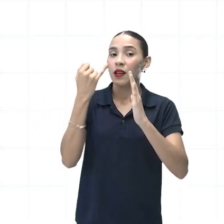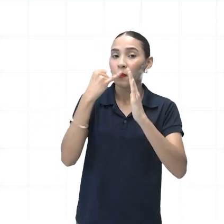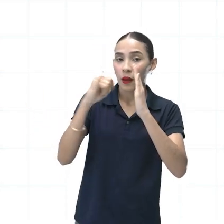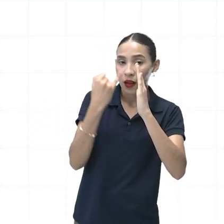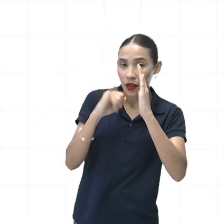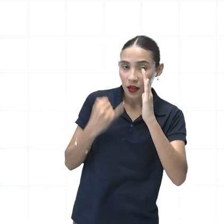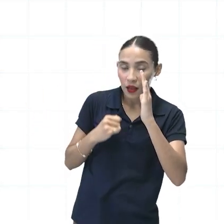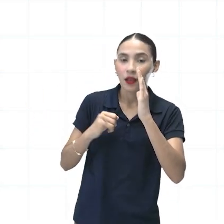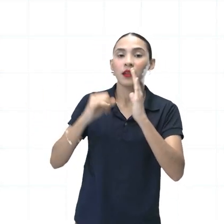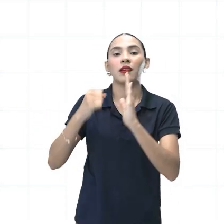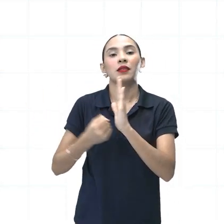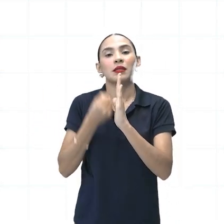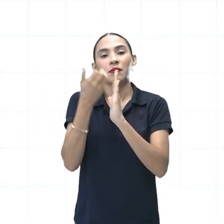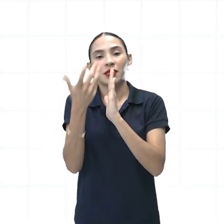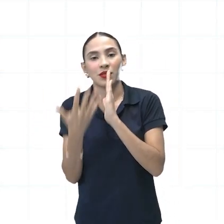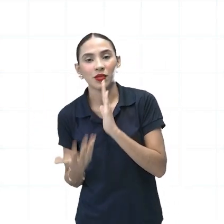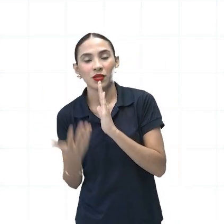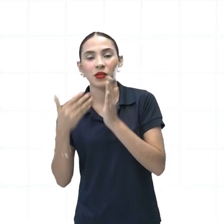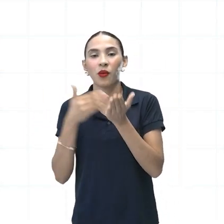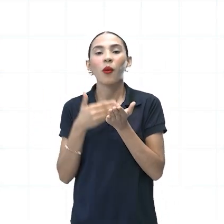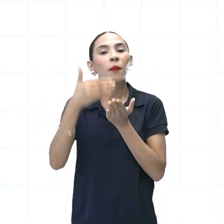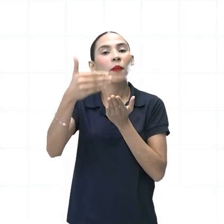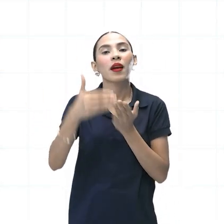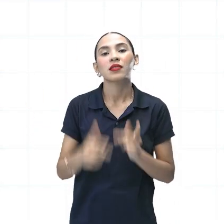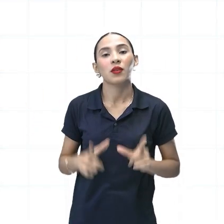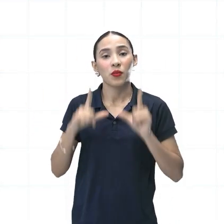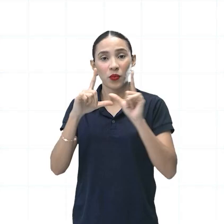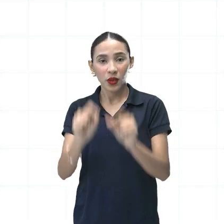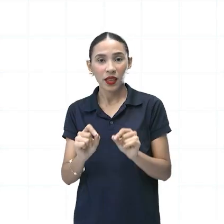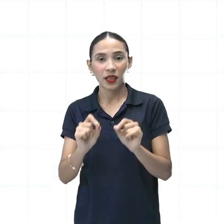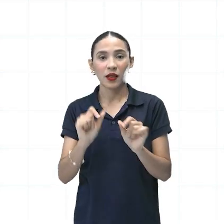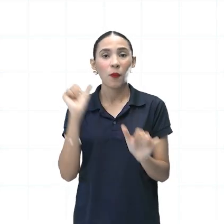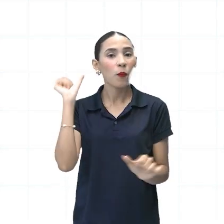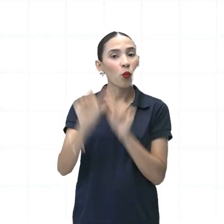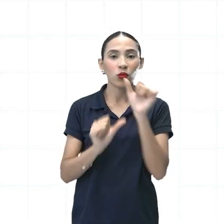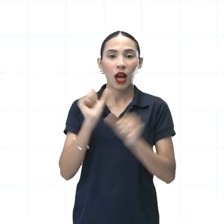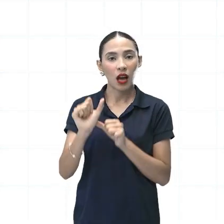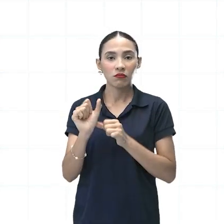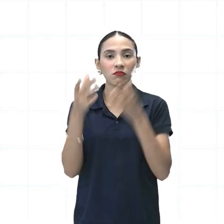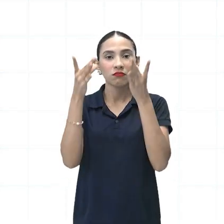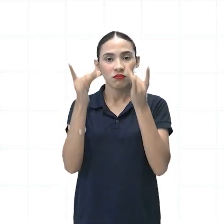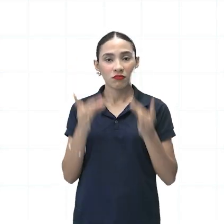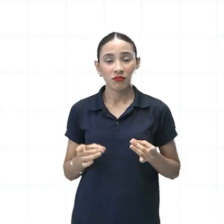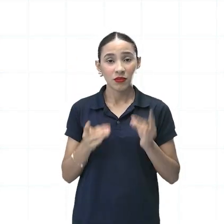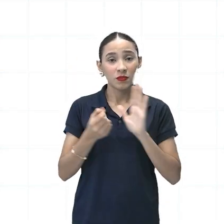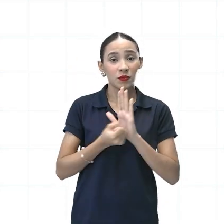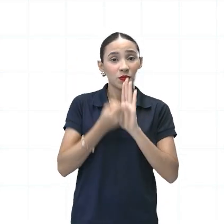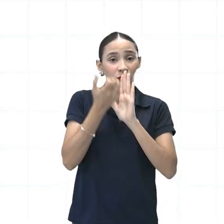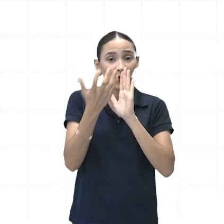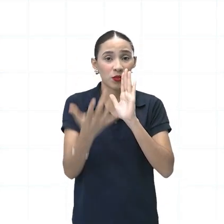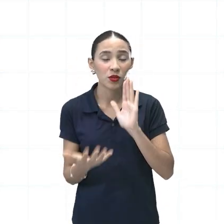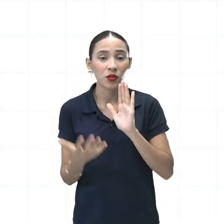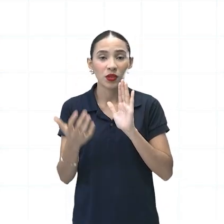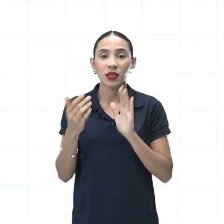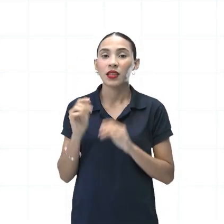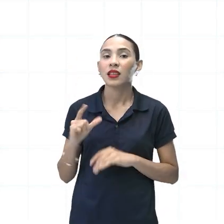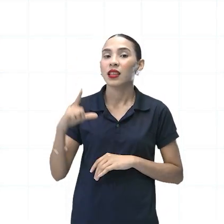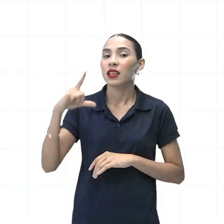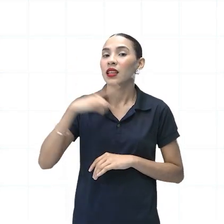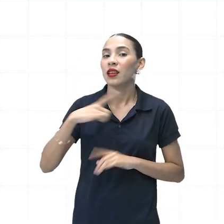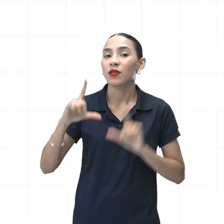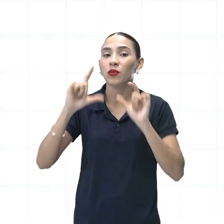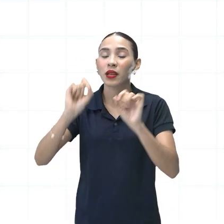o expressionismo, que começam o quê? A deformar. Foi lá no expressionismo que houve a